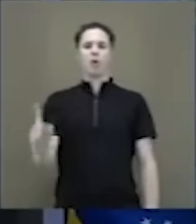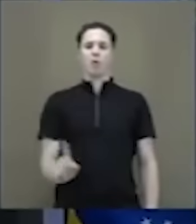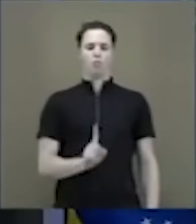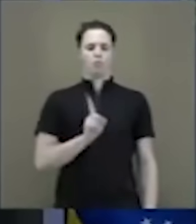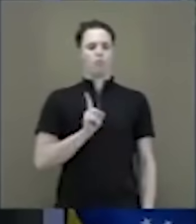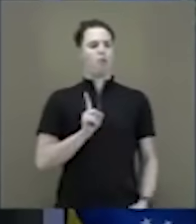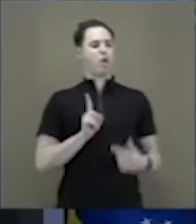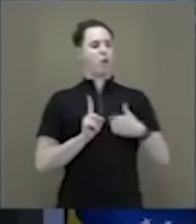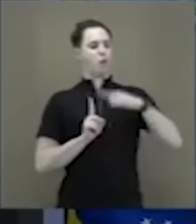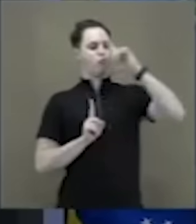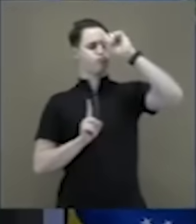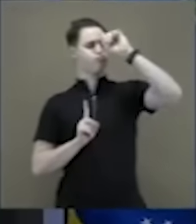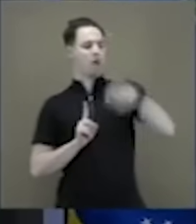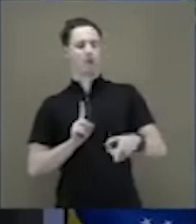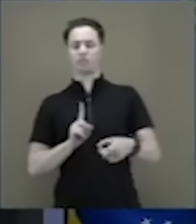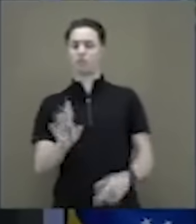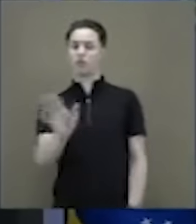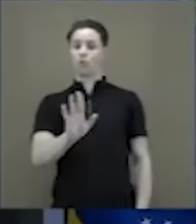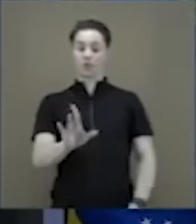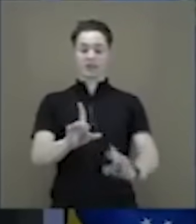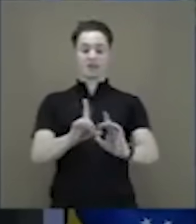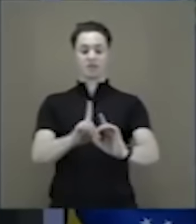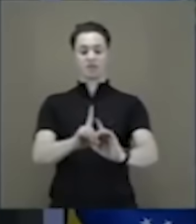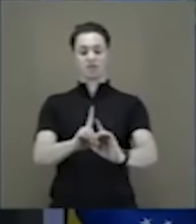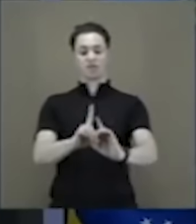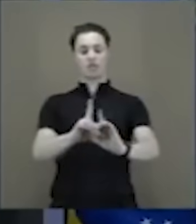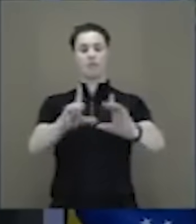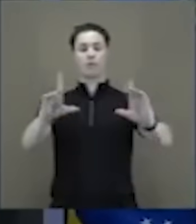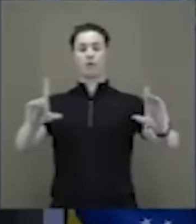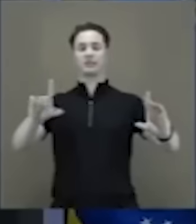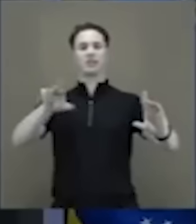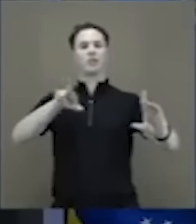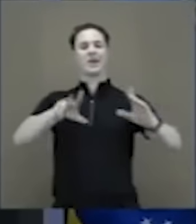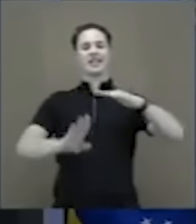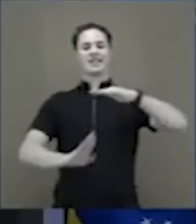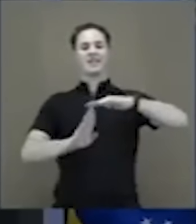que eu digo que é. Democracia